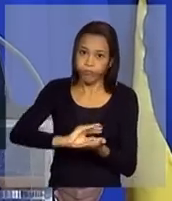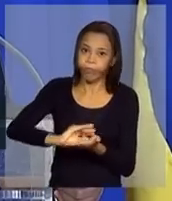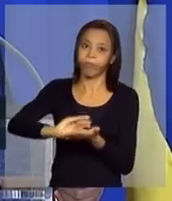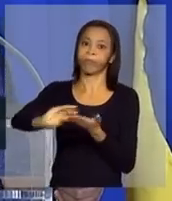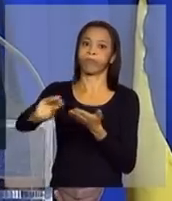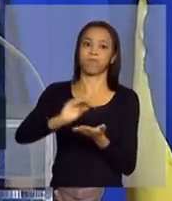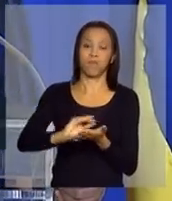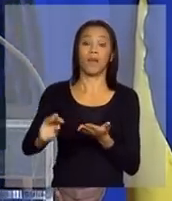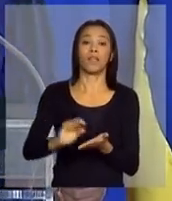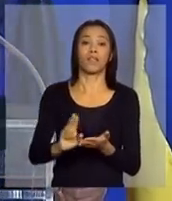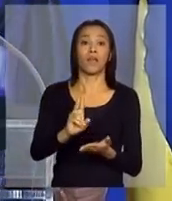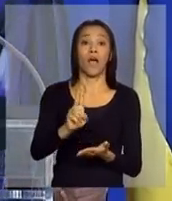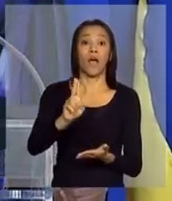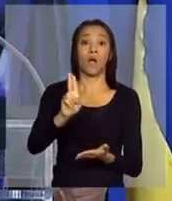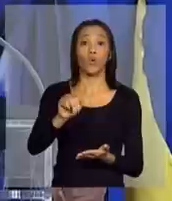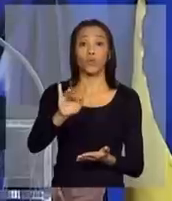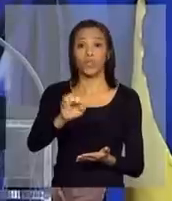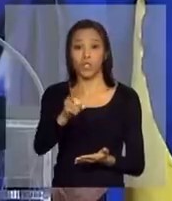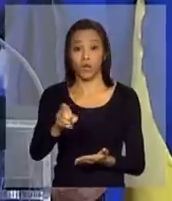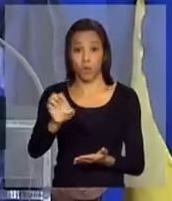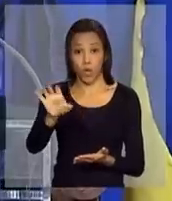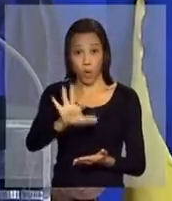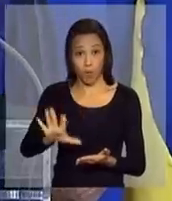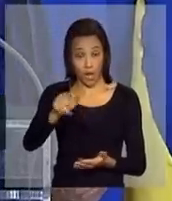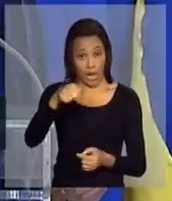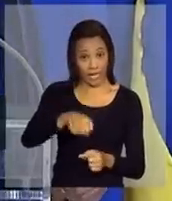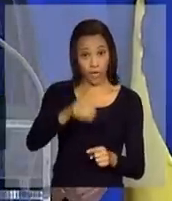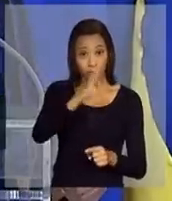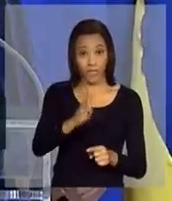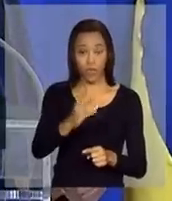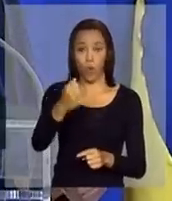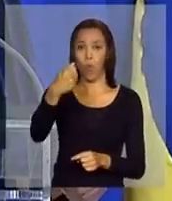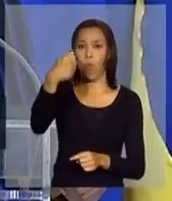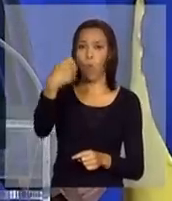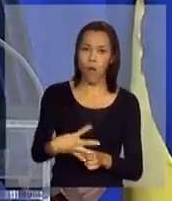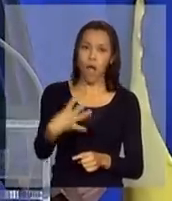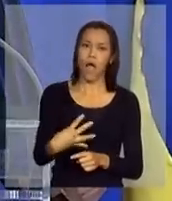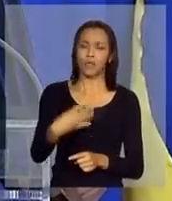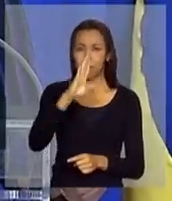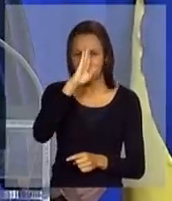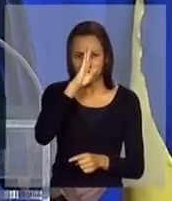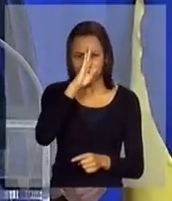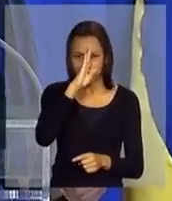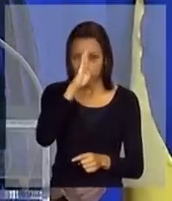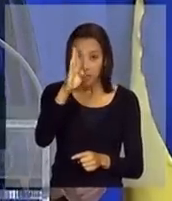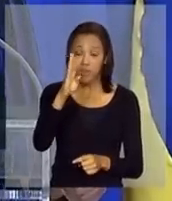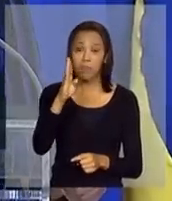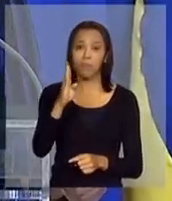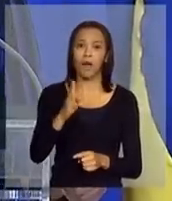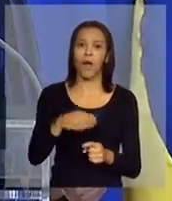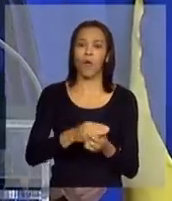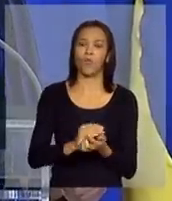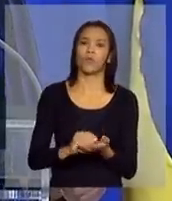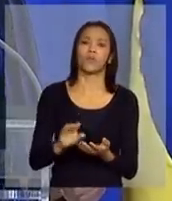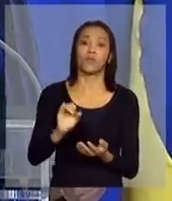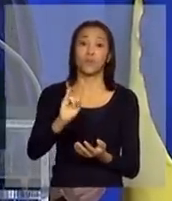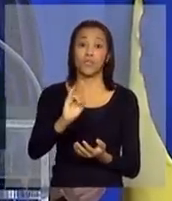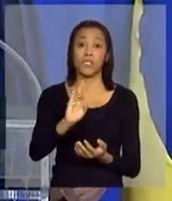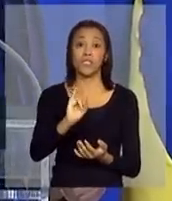Europeia, sendo que o Brasil figura como quarto principal destino dos investimentos da União